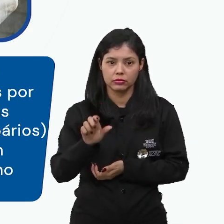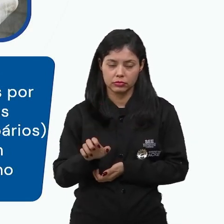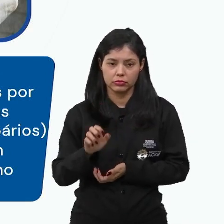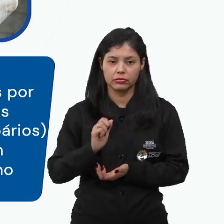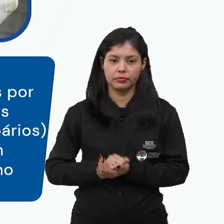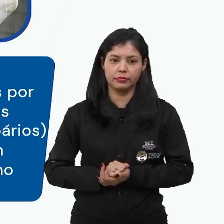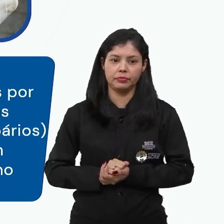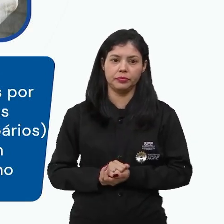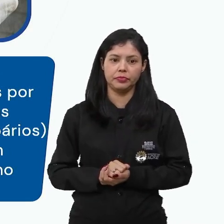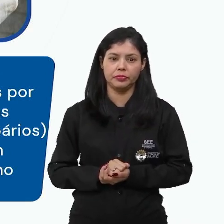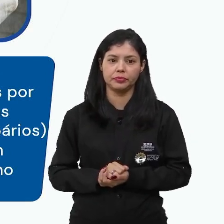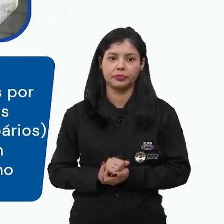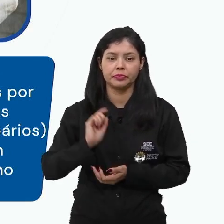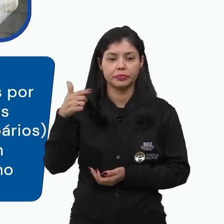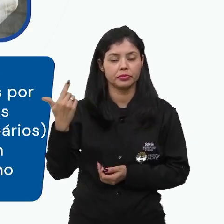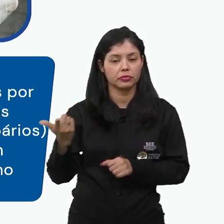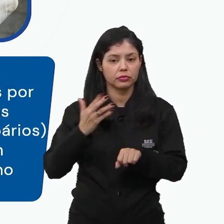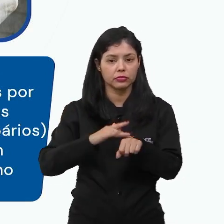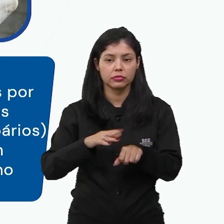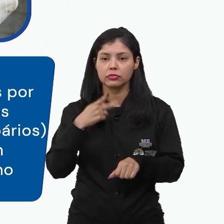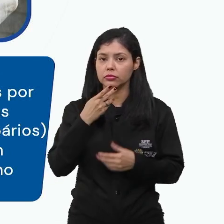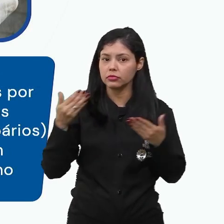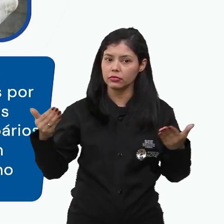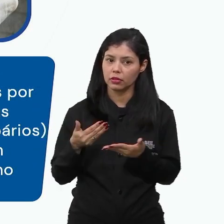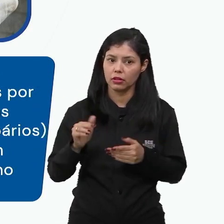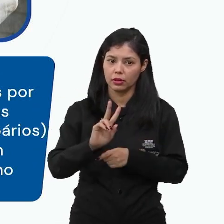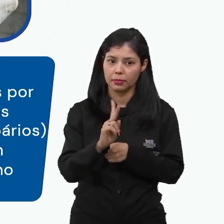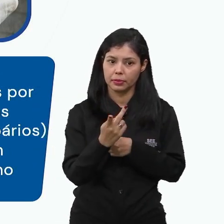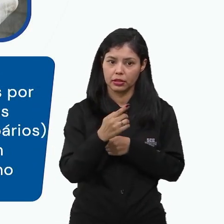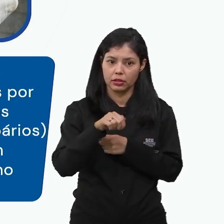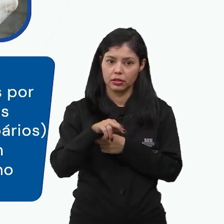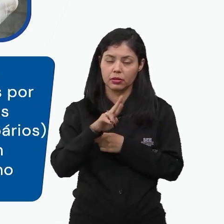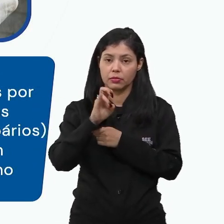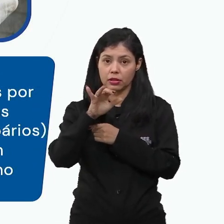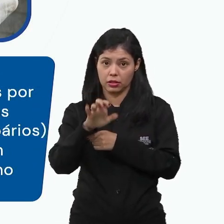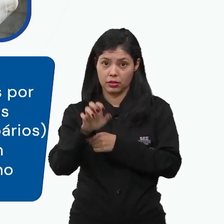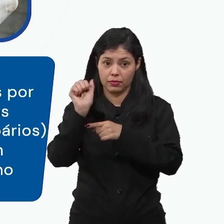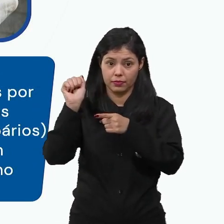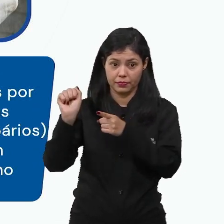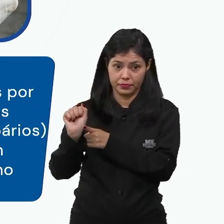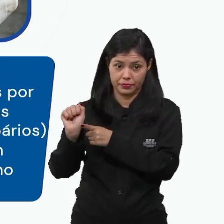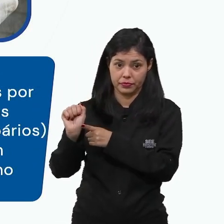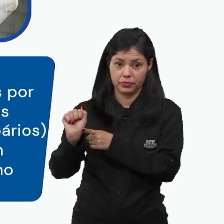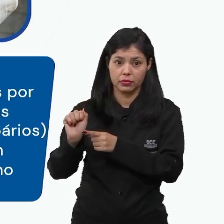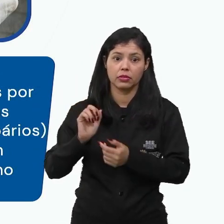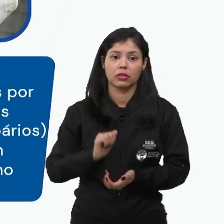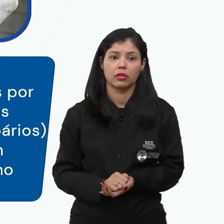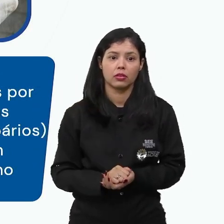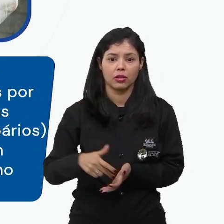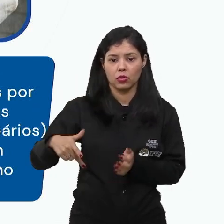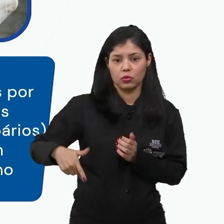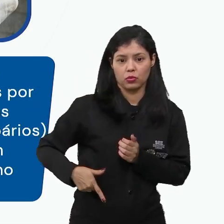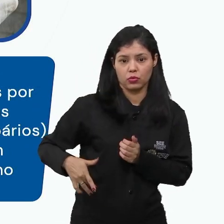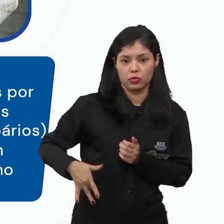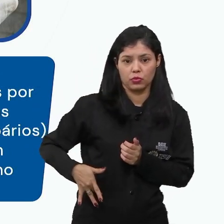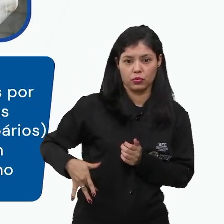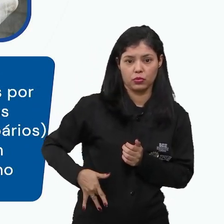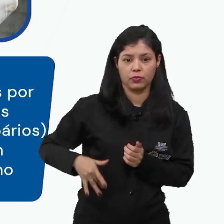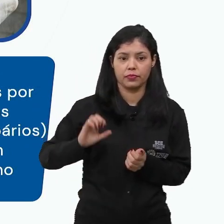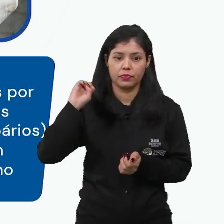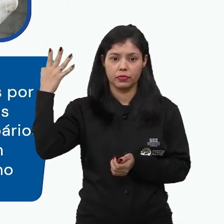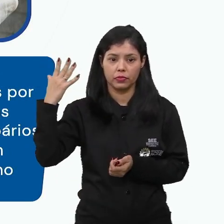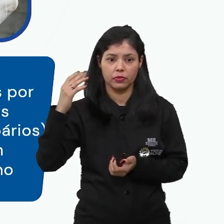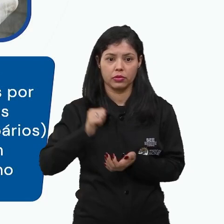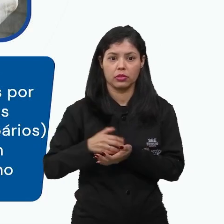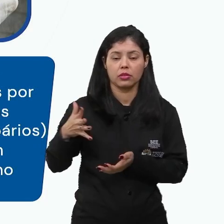leptospirose. A outra doença que nós iremos falar é a hepatite A, que é uma inflamação ali do fígado